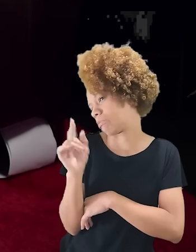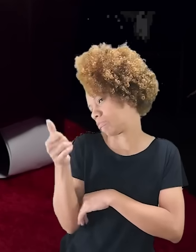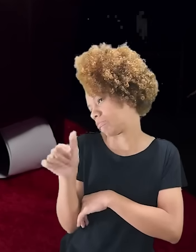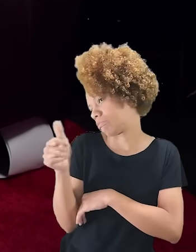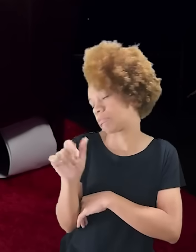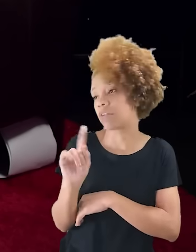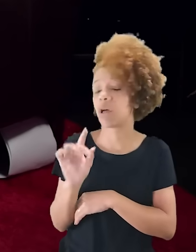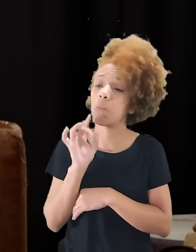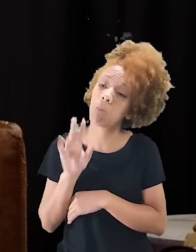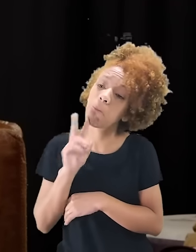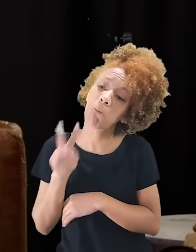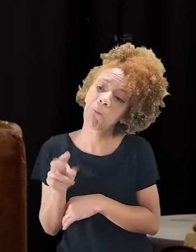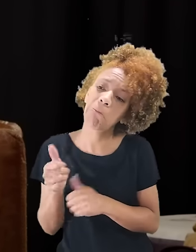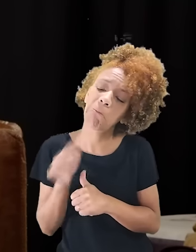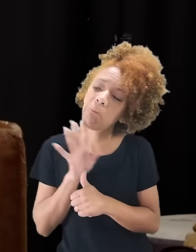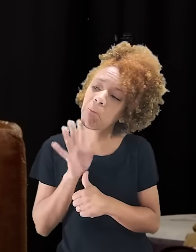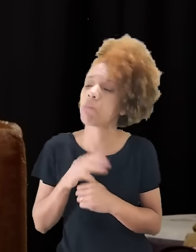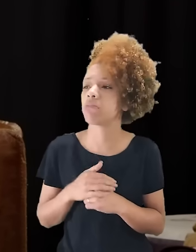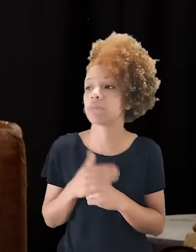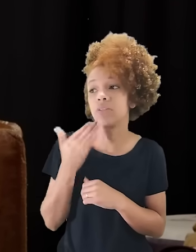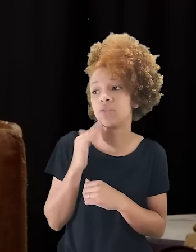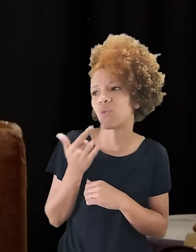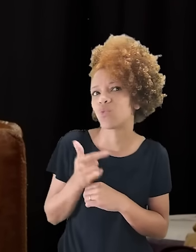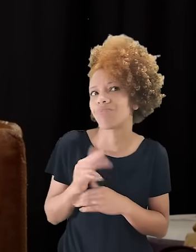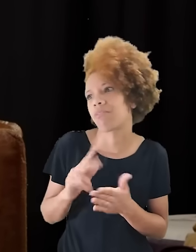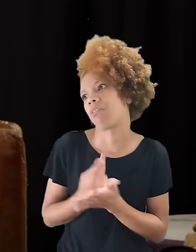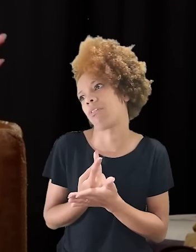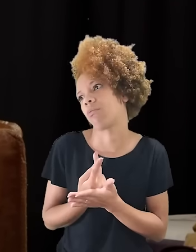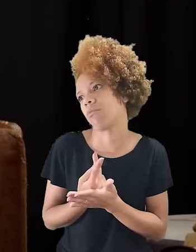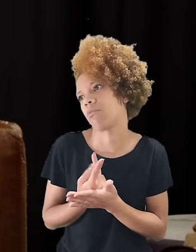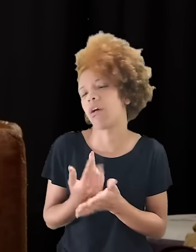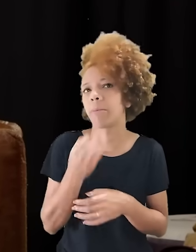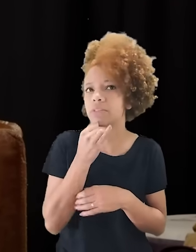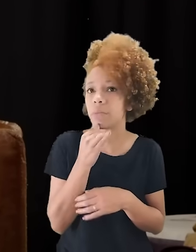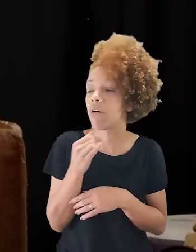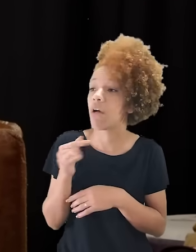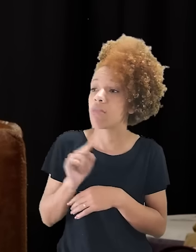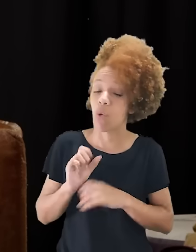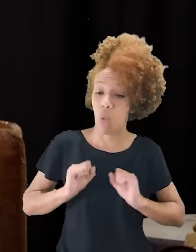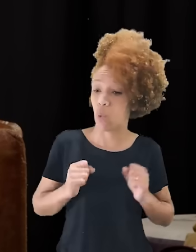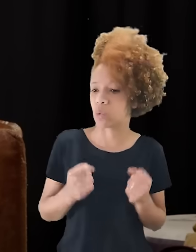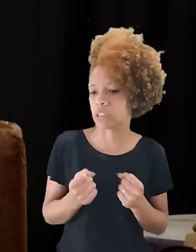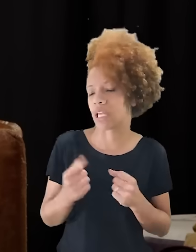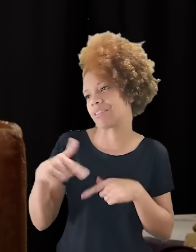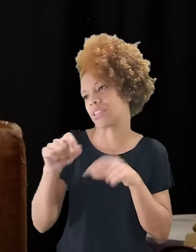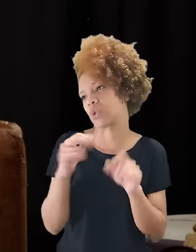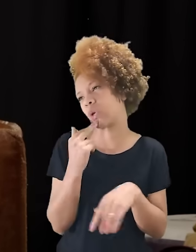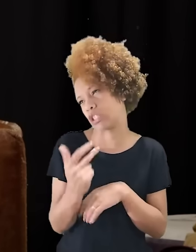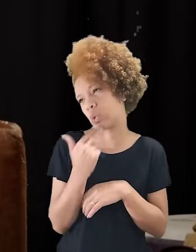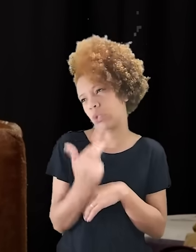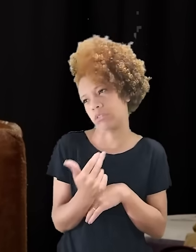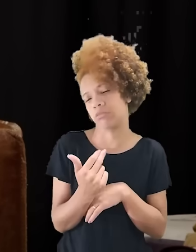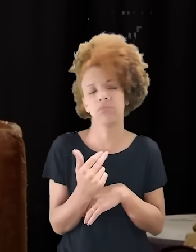bem vestido ou não tá a pessoa olha e fala pô tá legal entendeu não tem muito erro assim a pessoa não tá ela não ousar muito nas